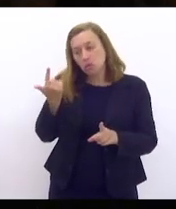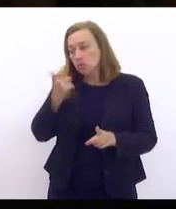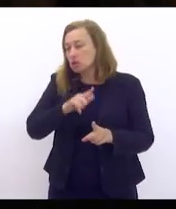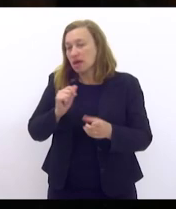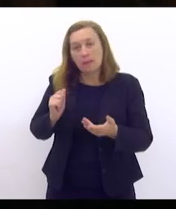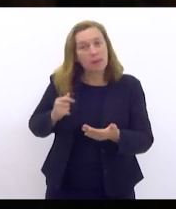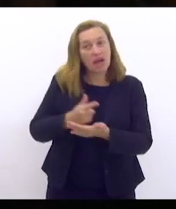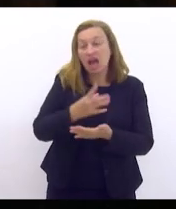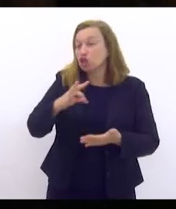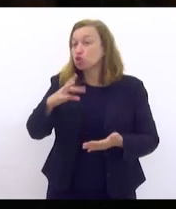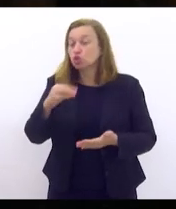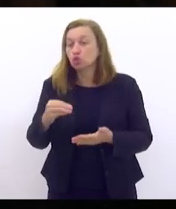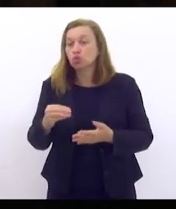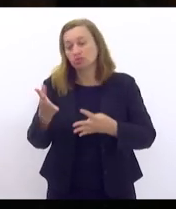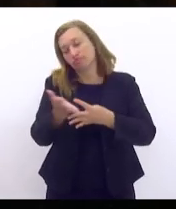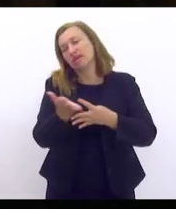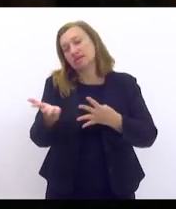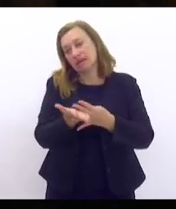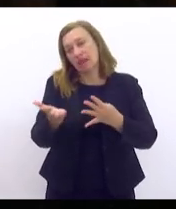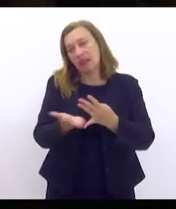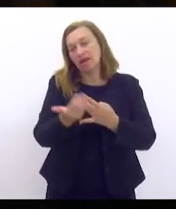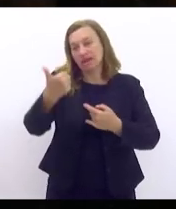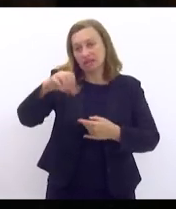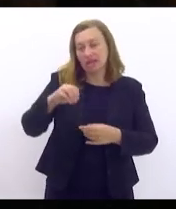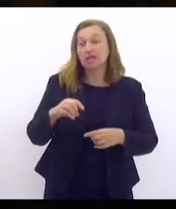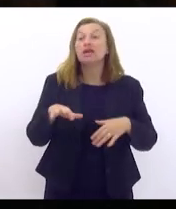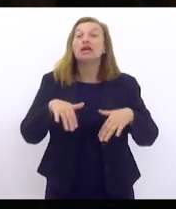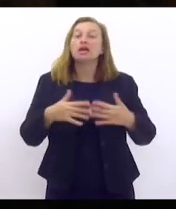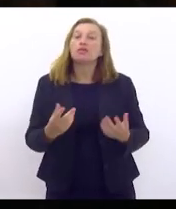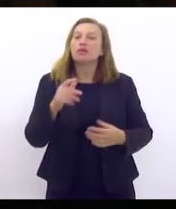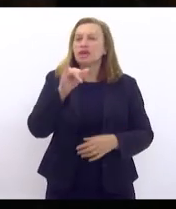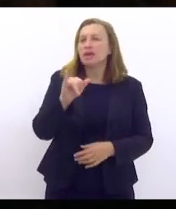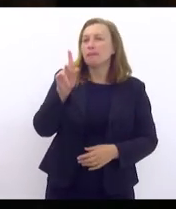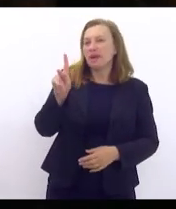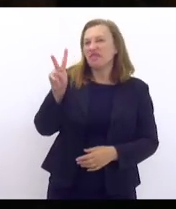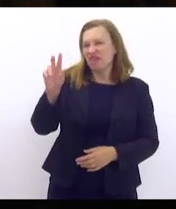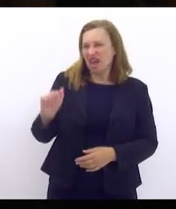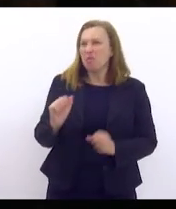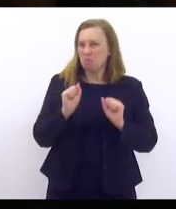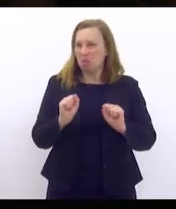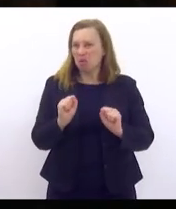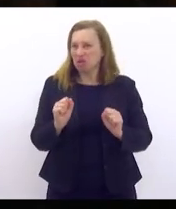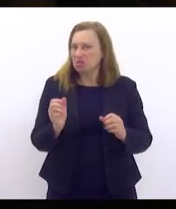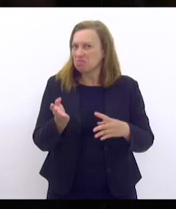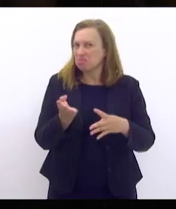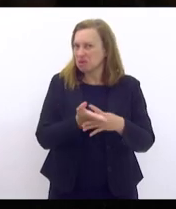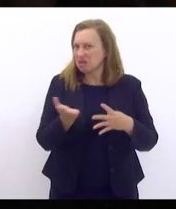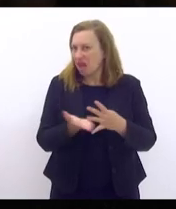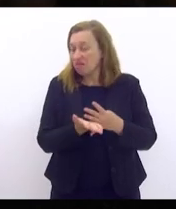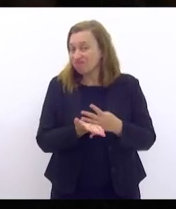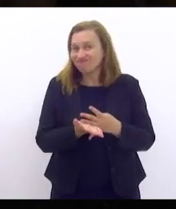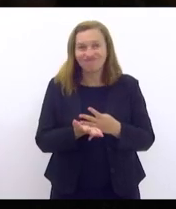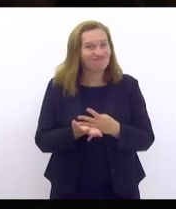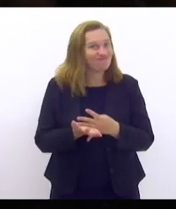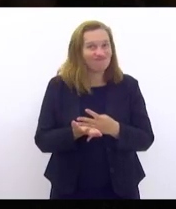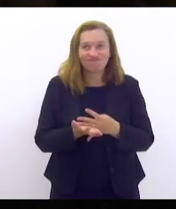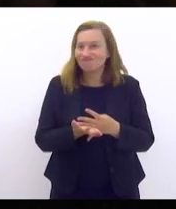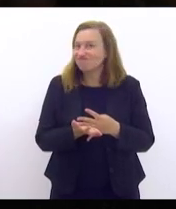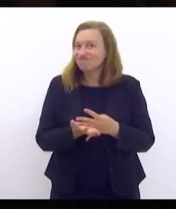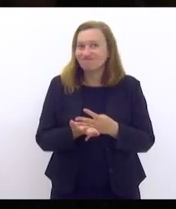vezes e o IPVA pode parcelar não